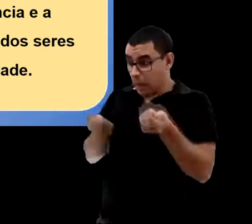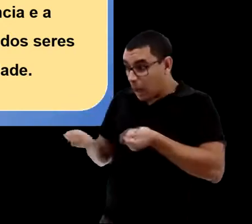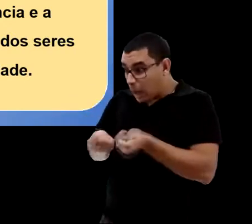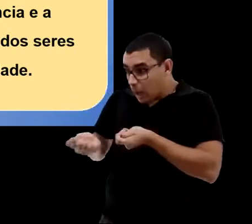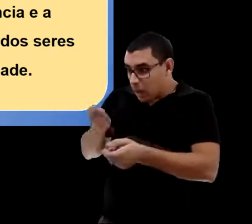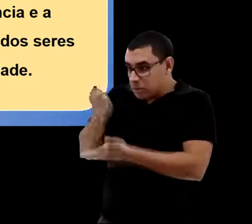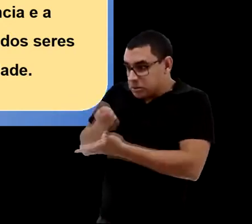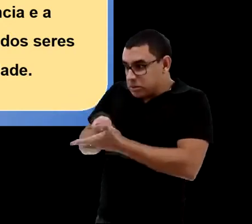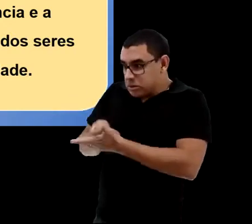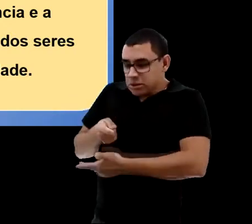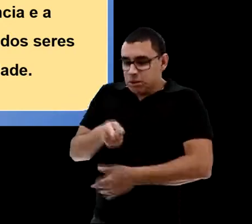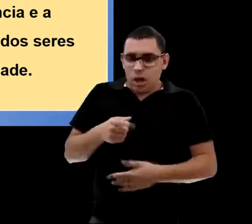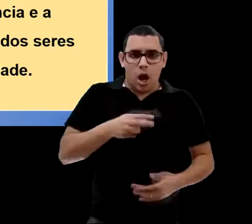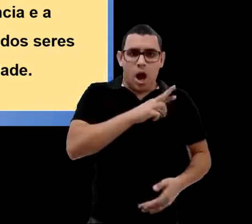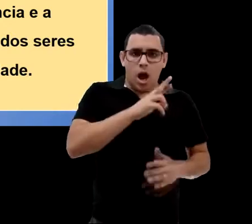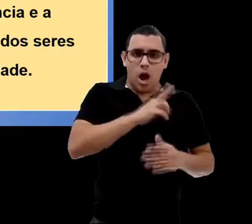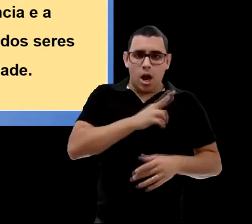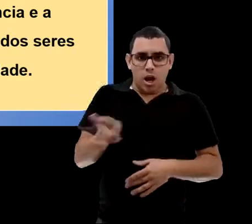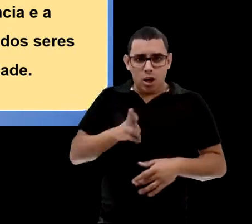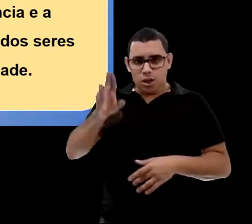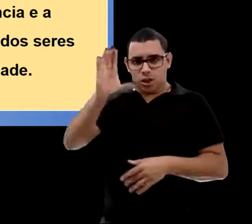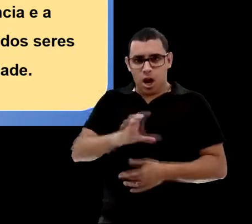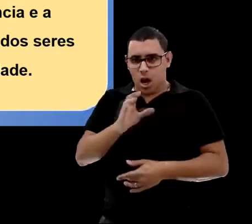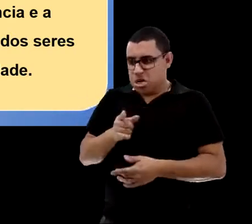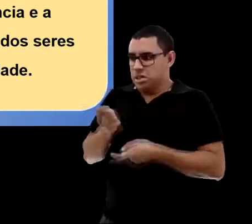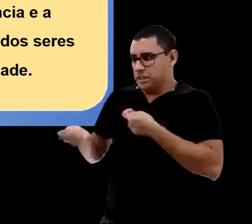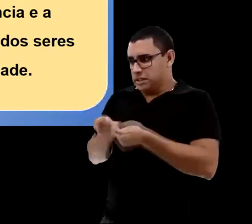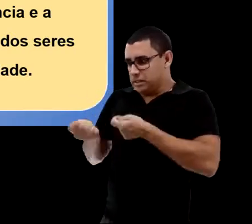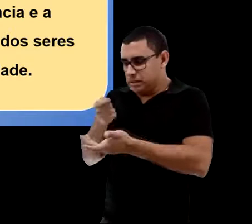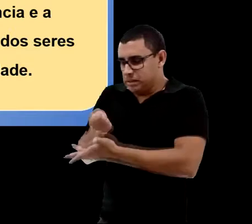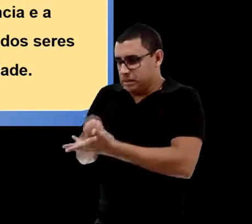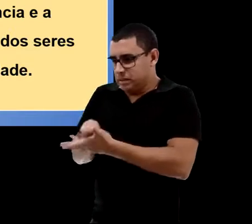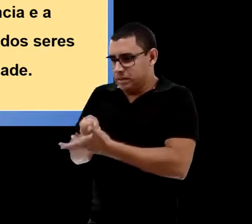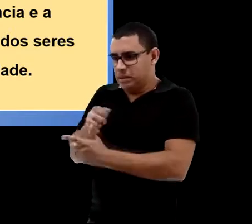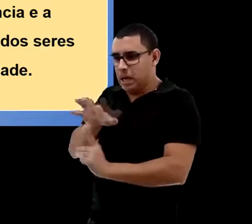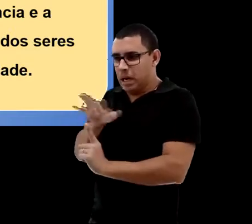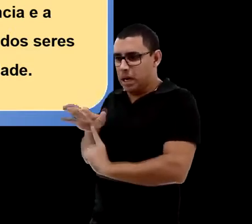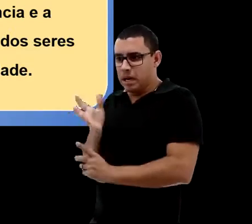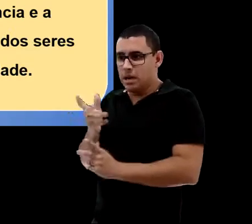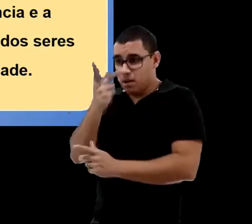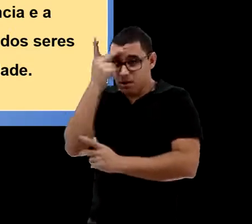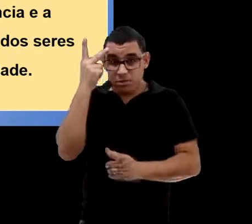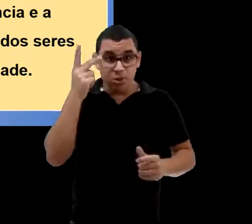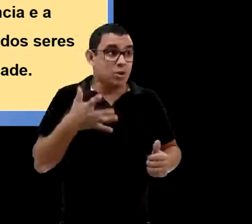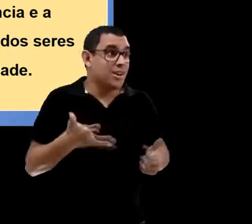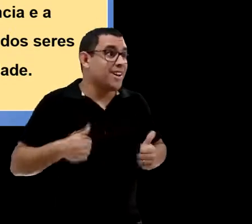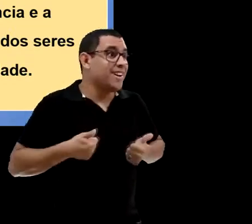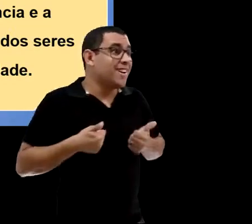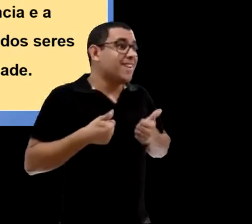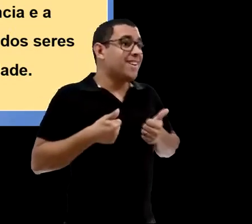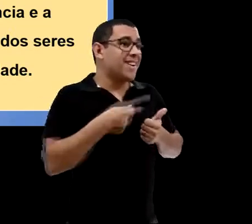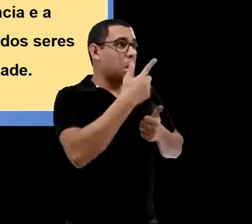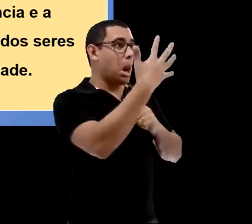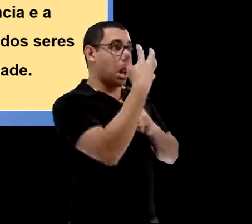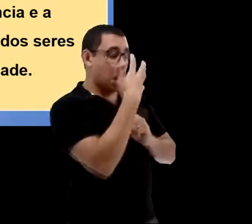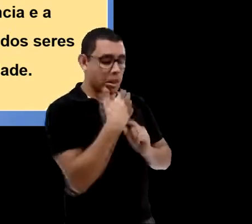delas, a igreja controlava, né? E não dava os caminhos ali, tirava as potencialidades das pessoas, né? Impedia